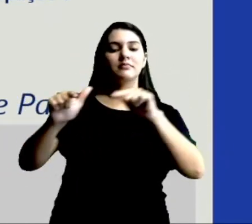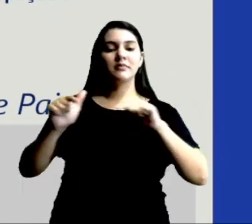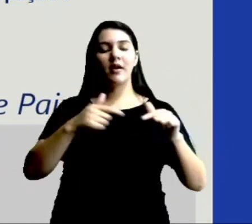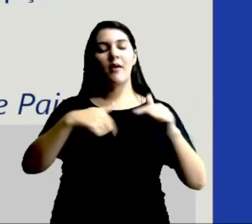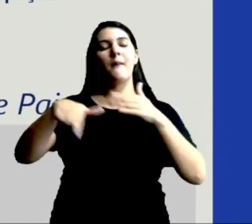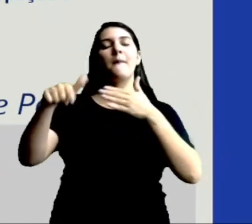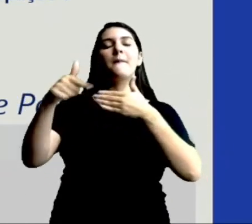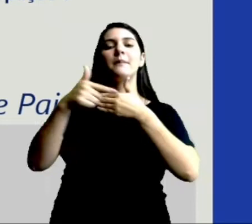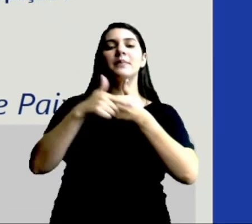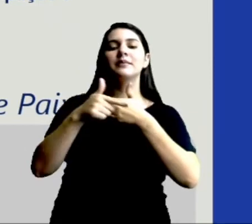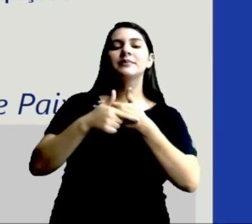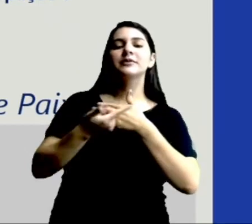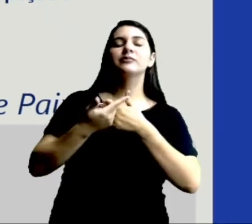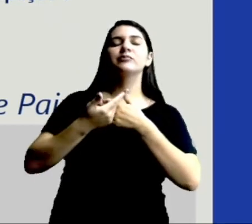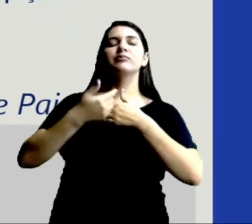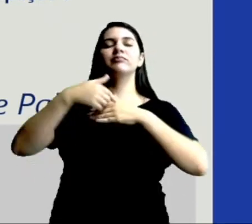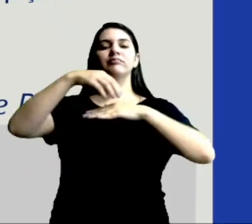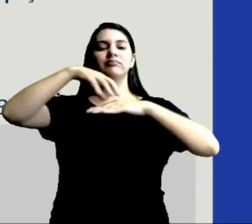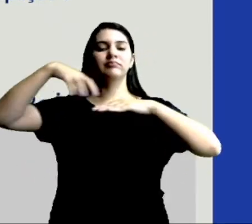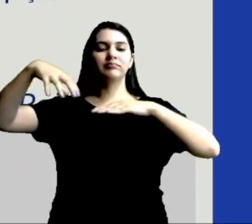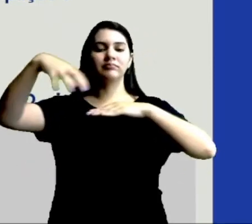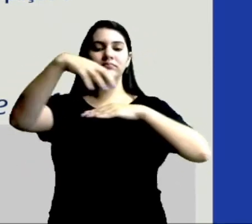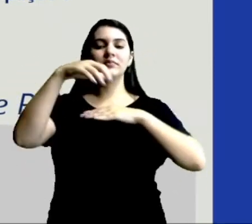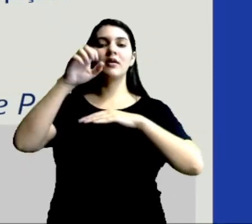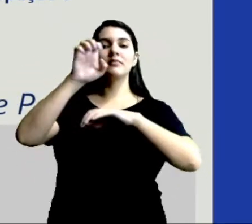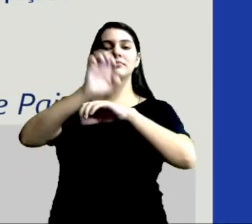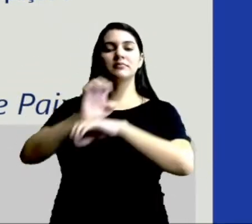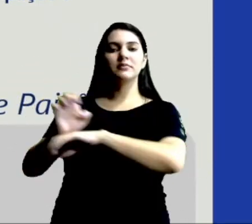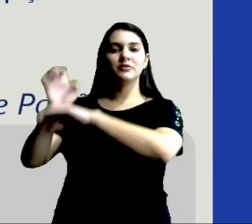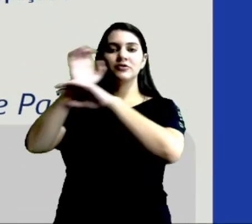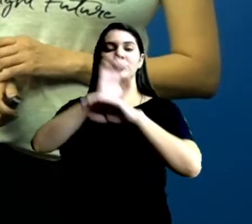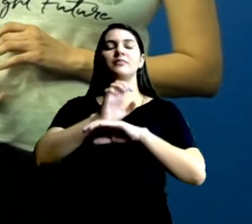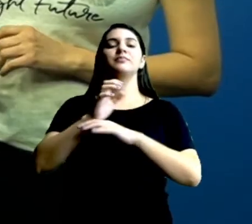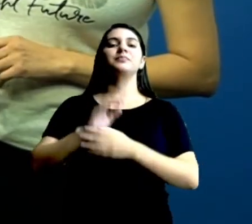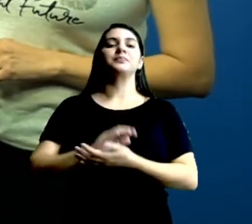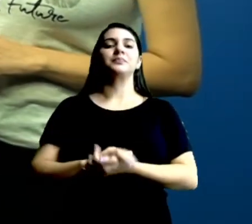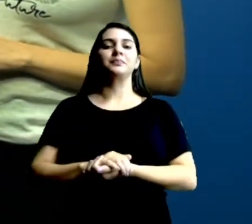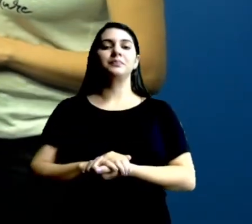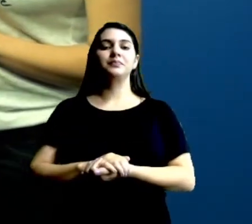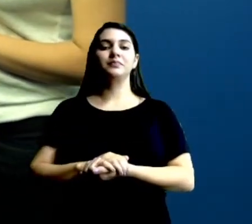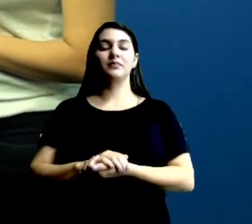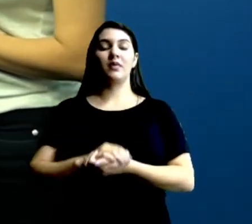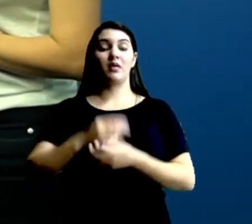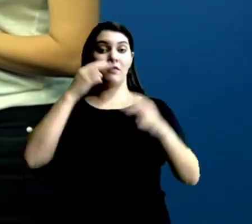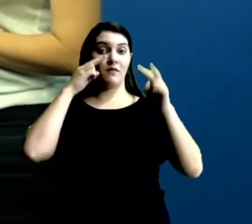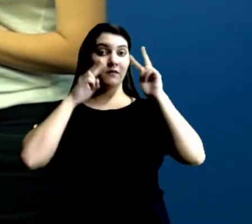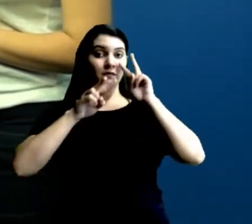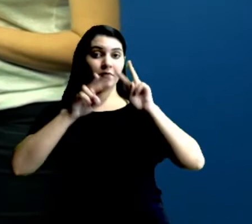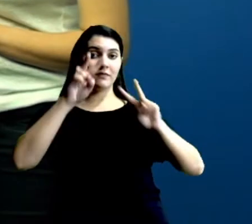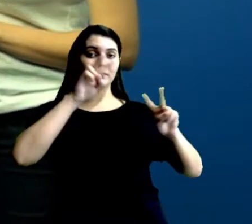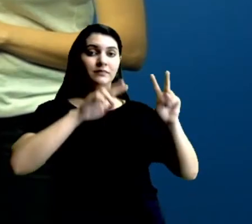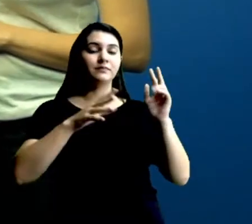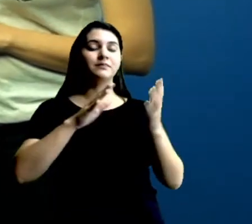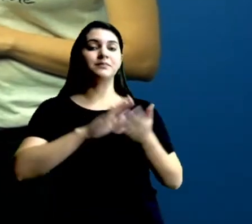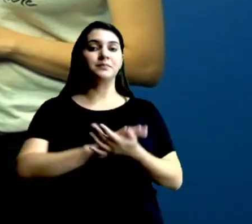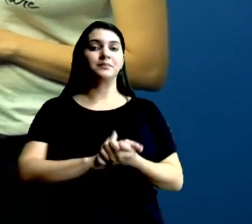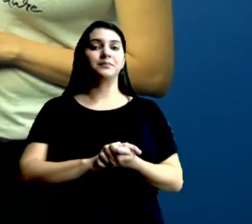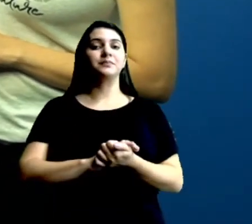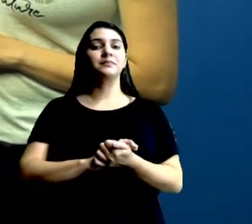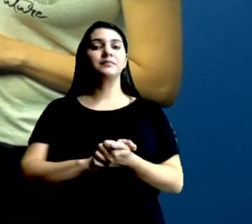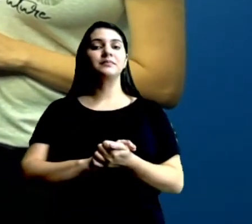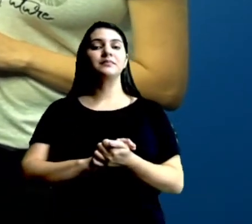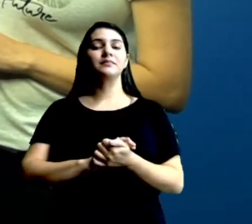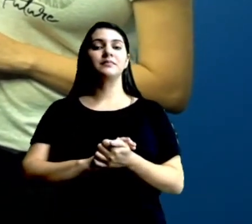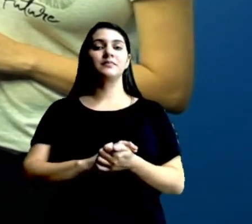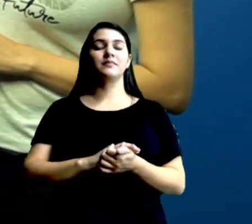desempenhado pela migração nas regiões do destino, tá bom? Então vejam só. A